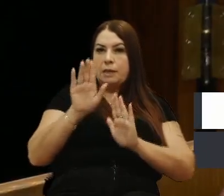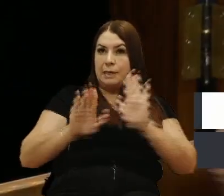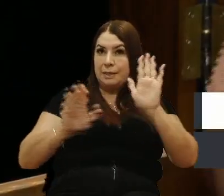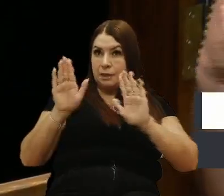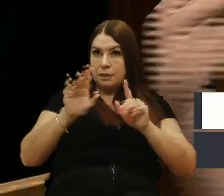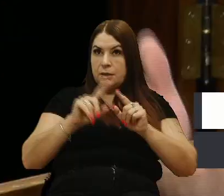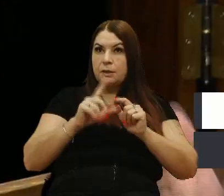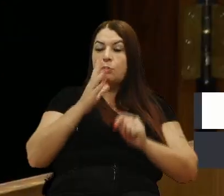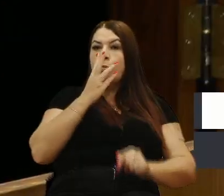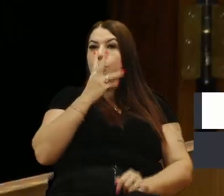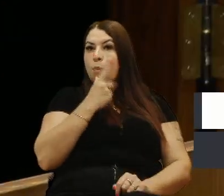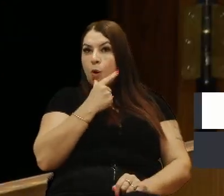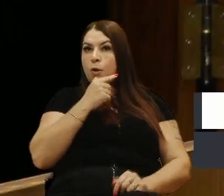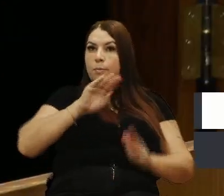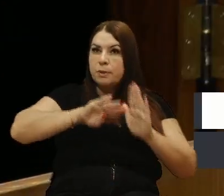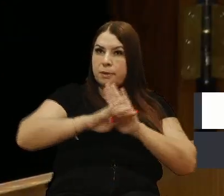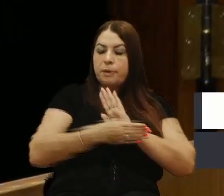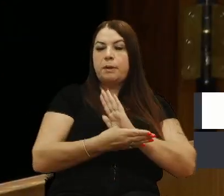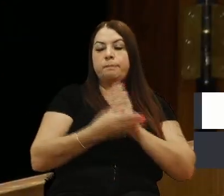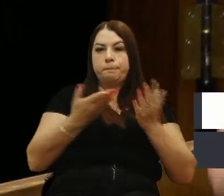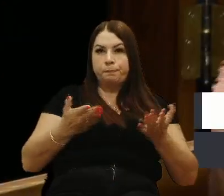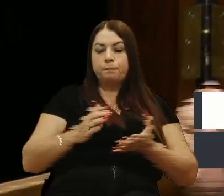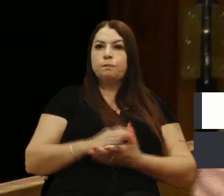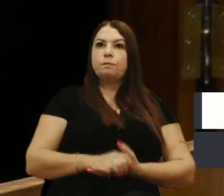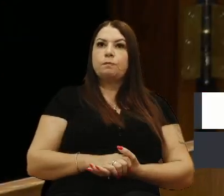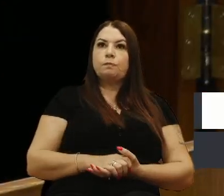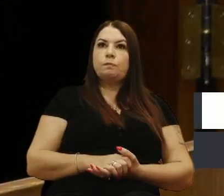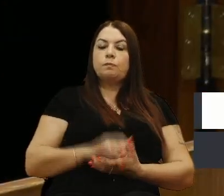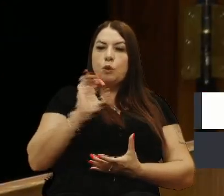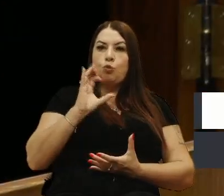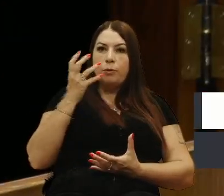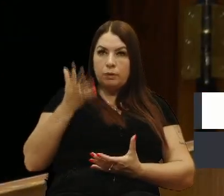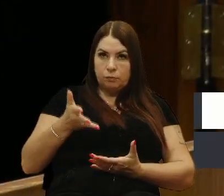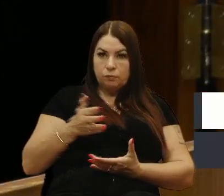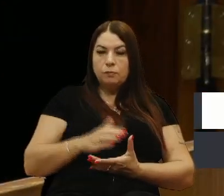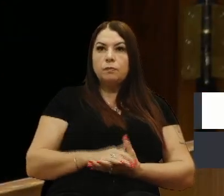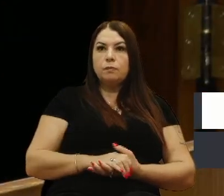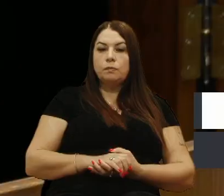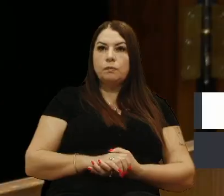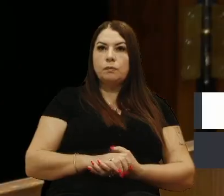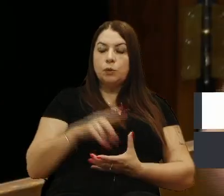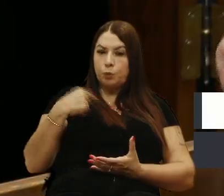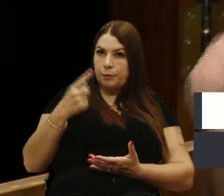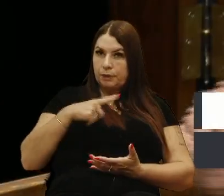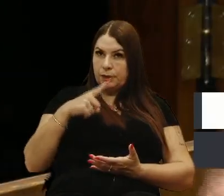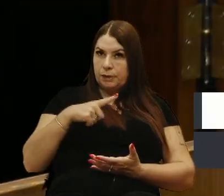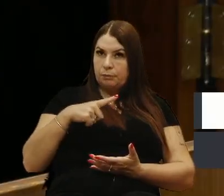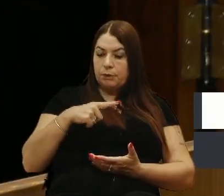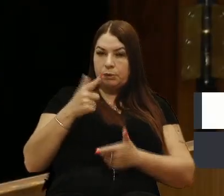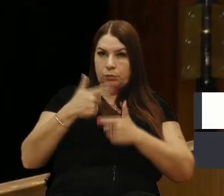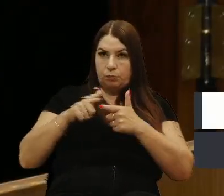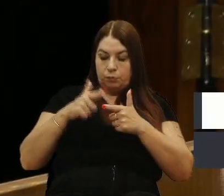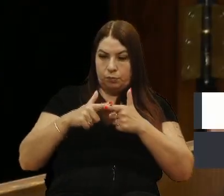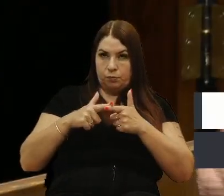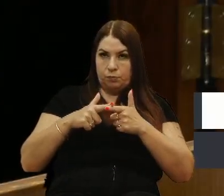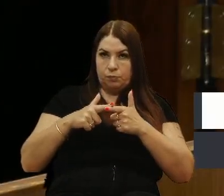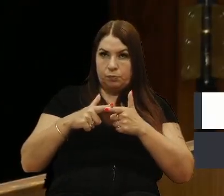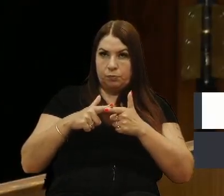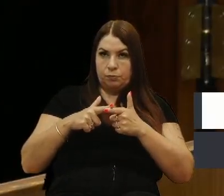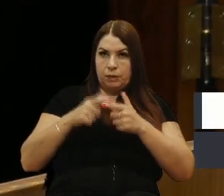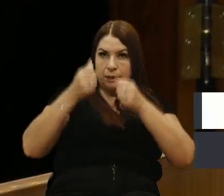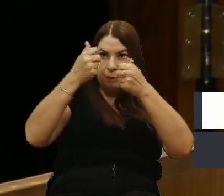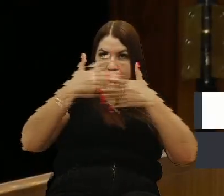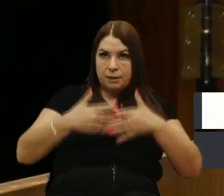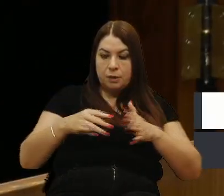Então, demora para eles se adaptarem, né? E o que acontece hoje? Nós temos um problema na